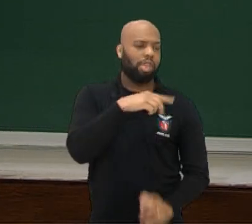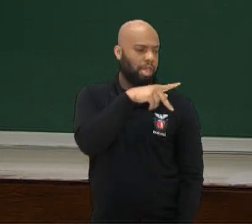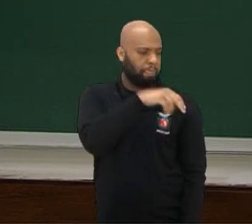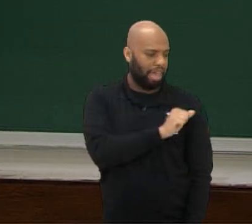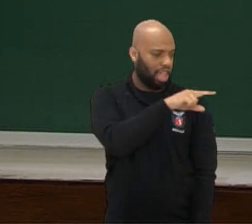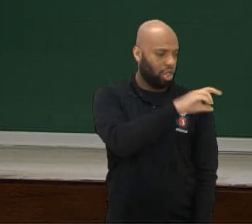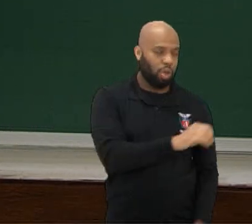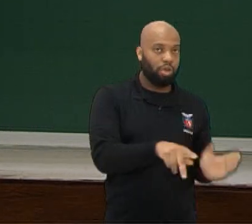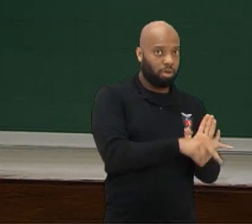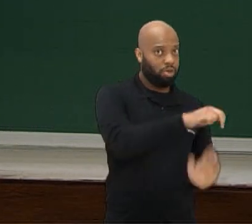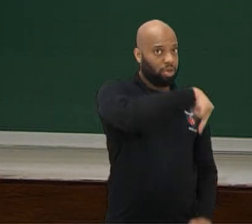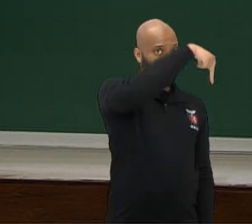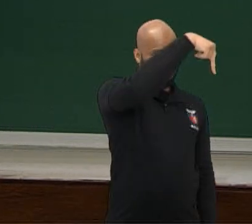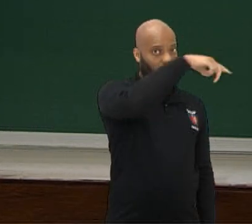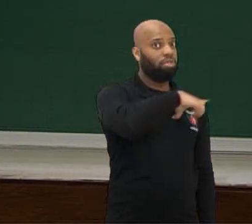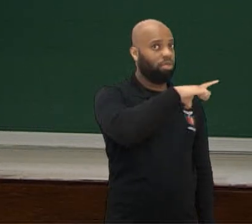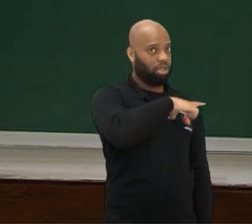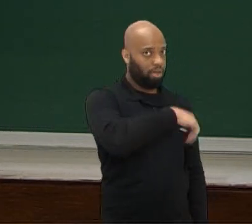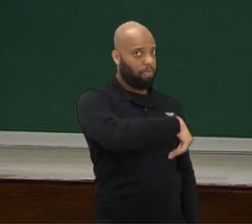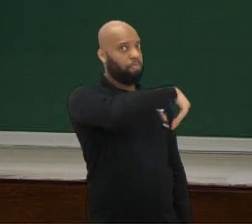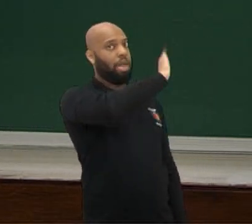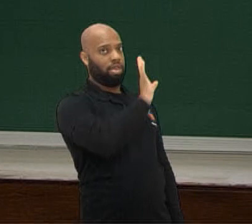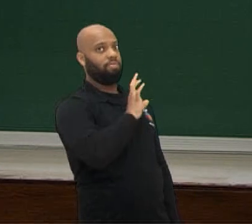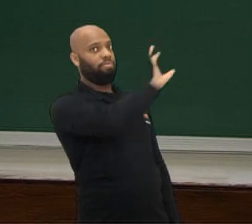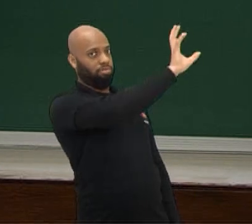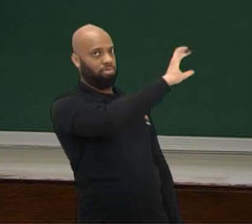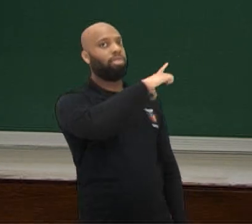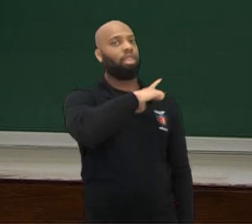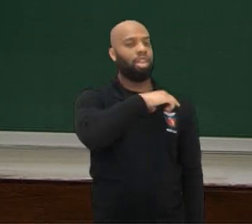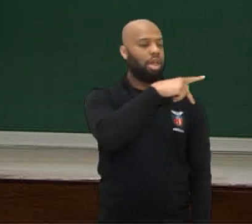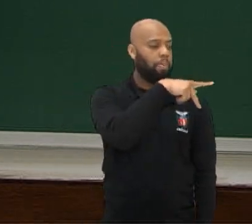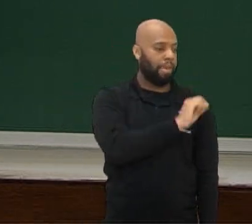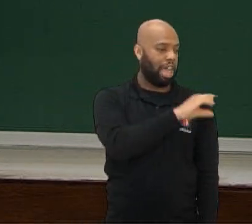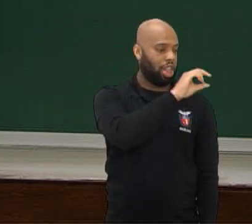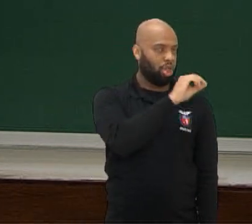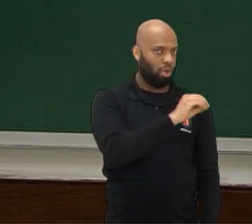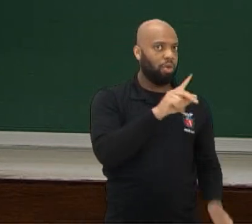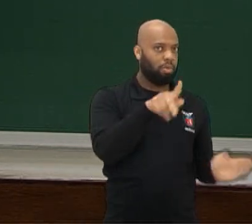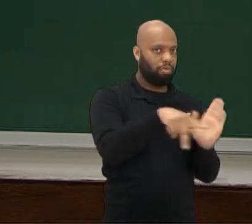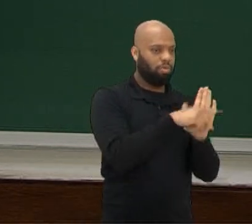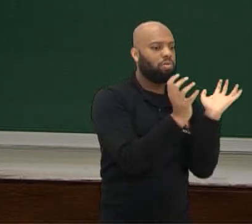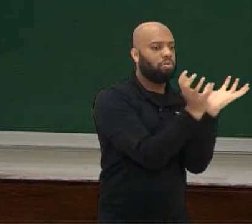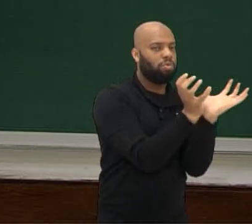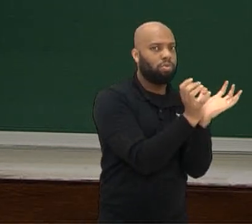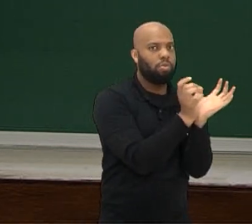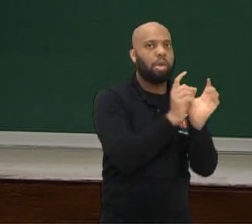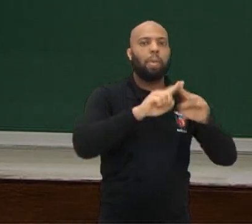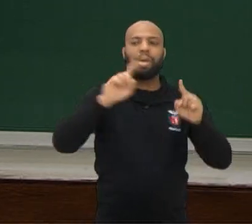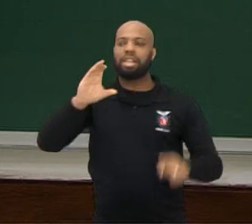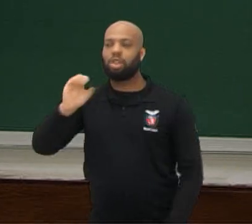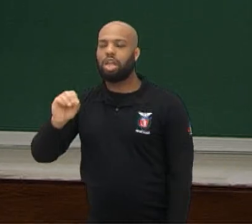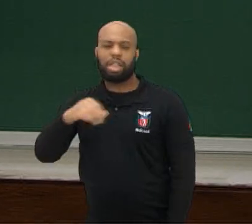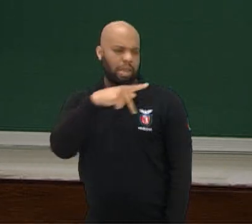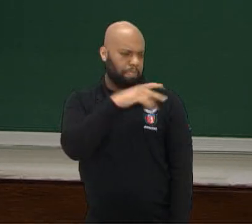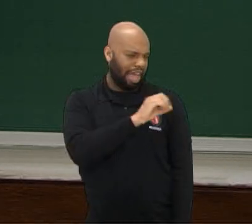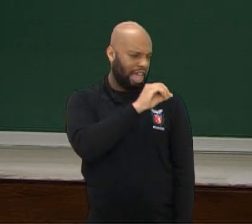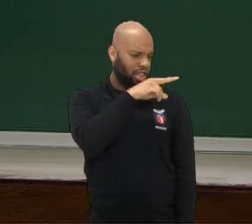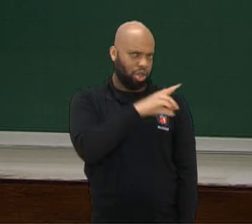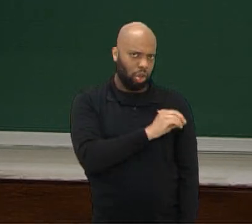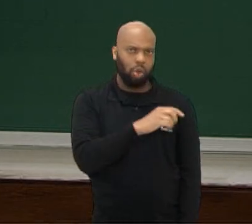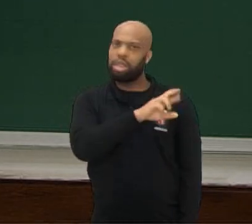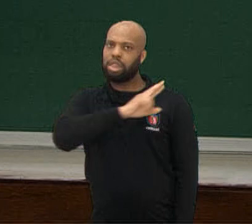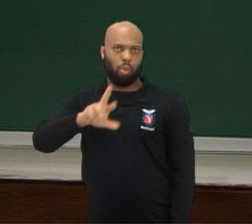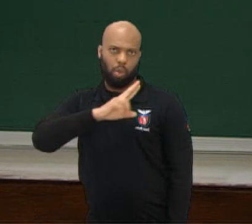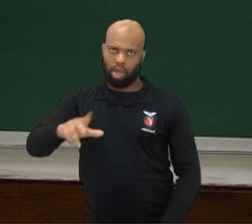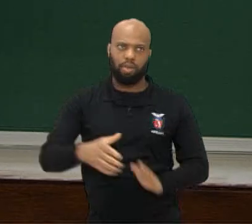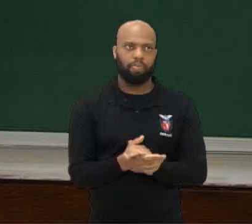que só estava presente na região norte e não na região centro-oeste. Aí na região centro-oeste,